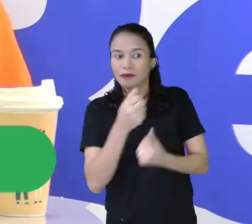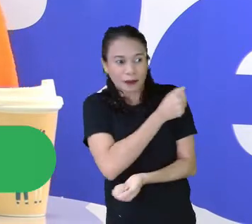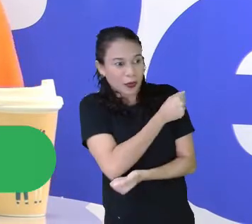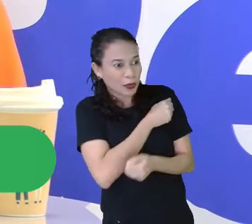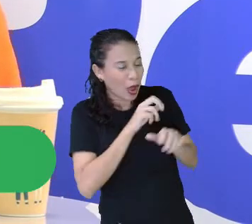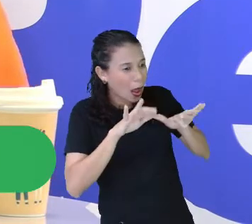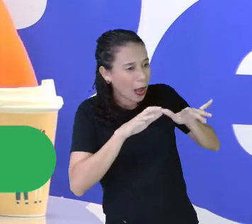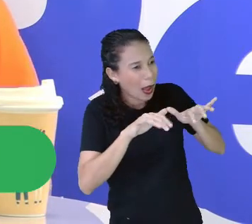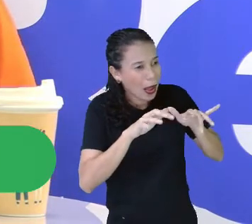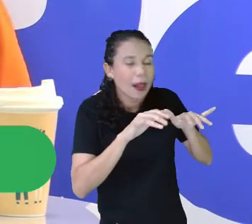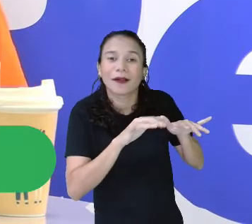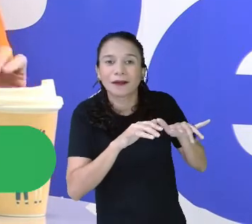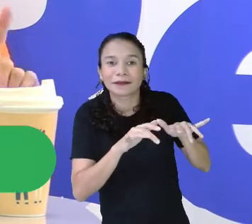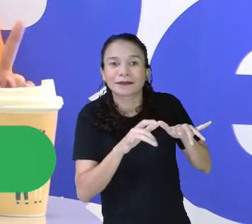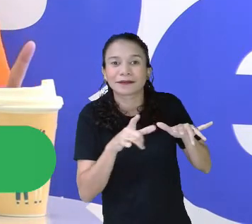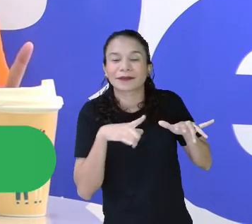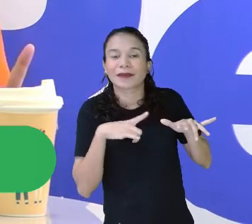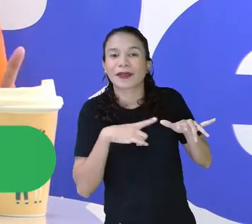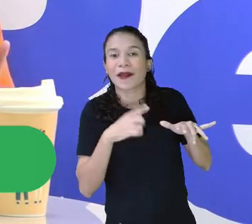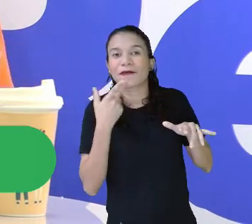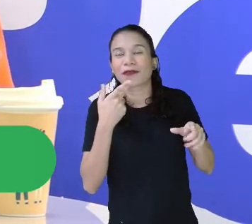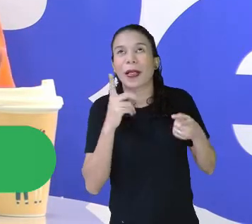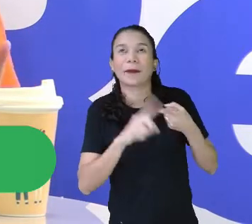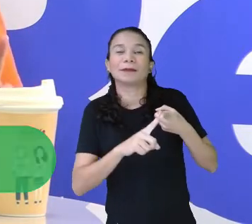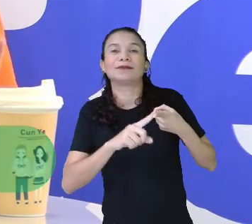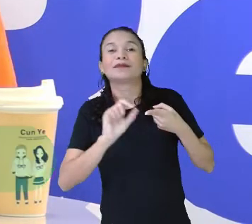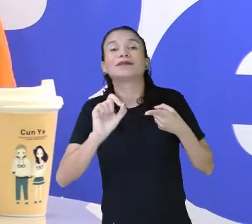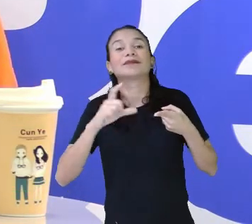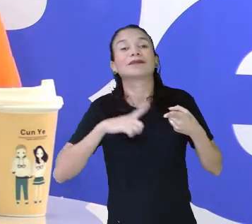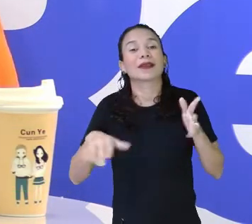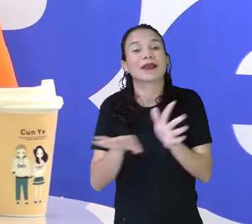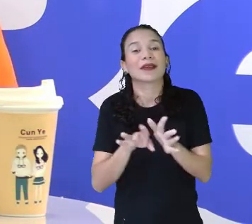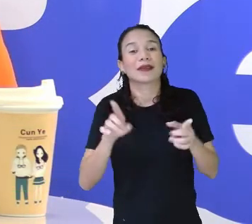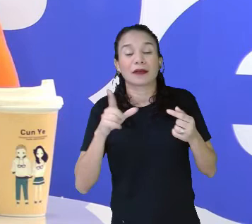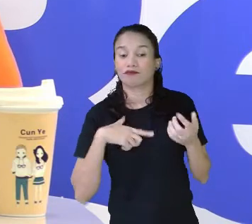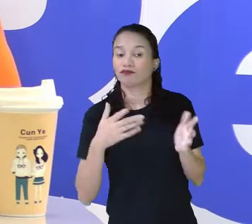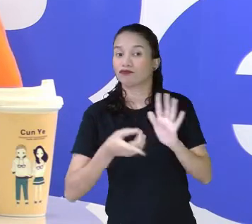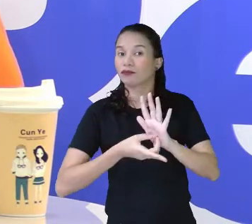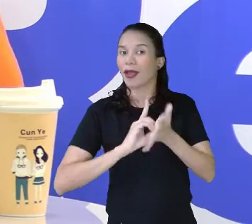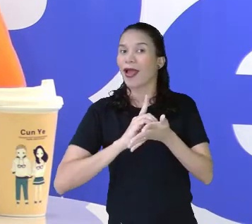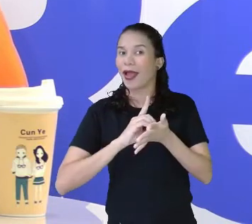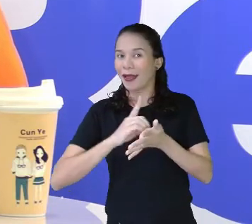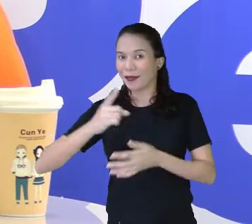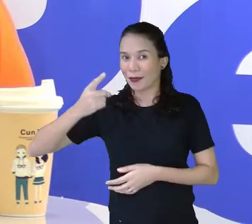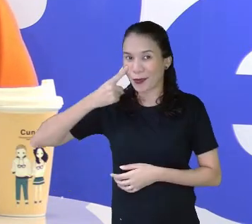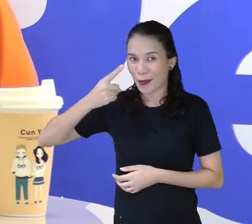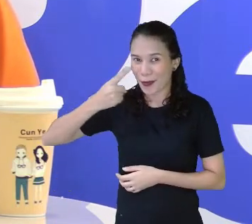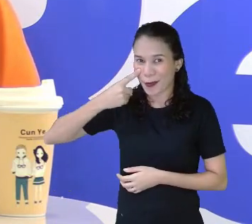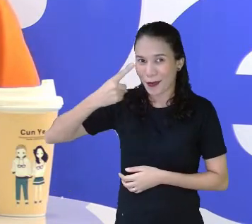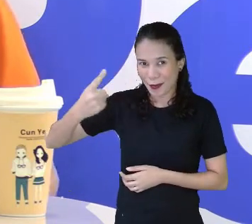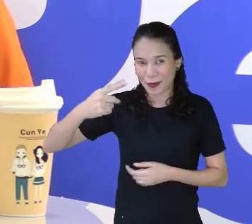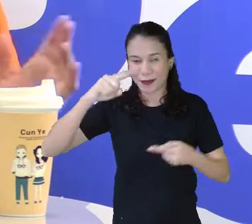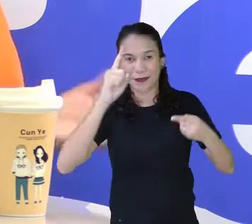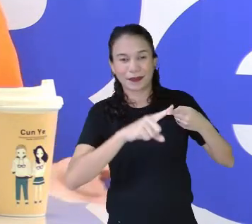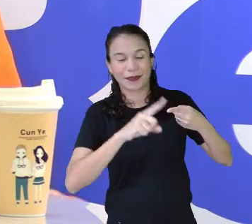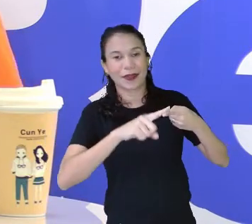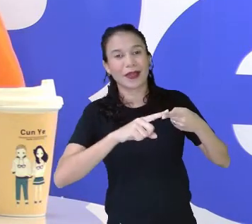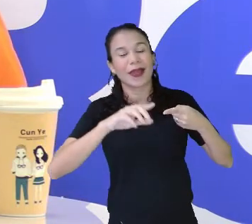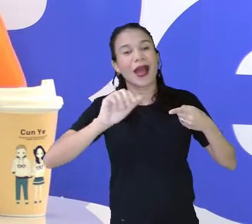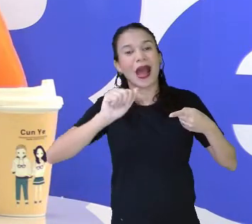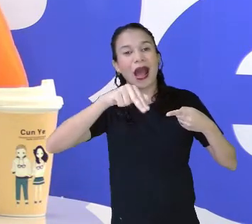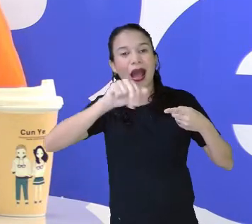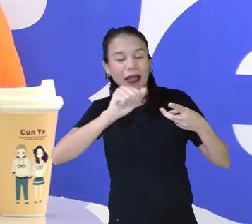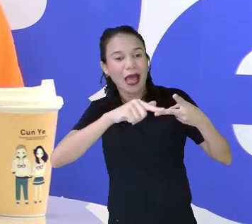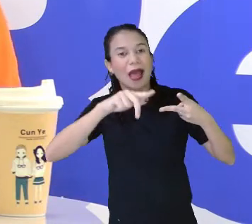viu, Mauricéia? Vamos citar alguns deles que chegaram aqui cedinho hoje. Olha só, as Anas,